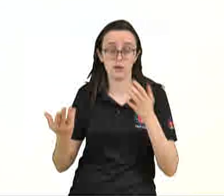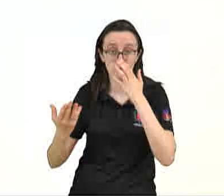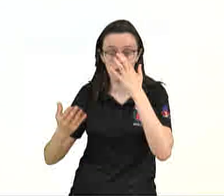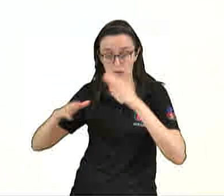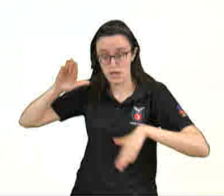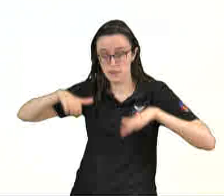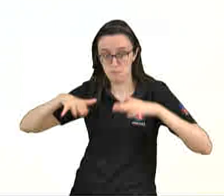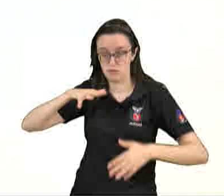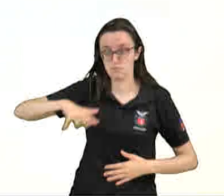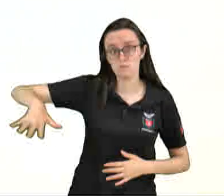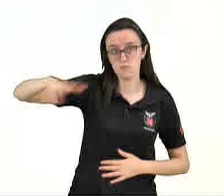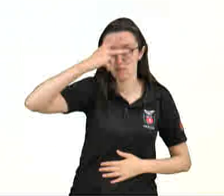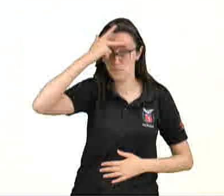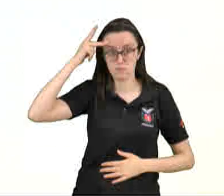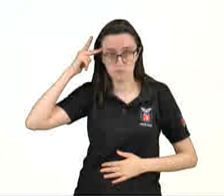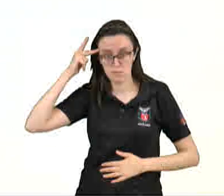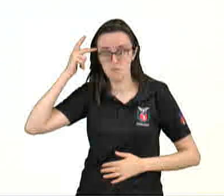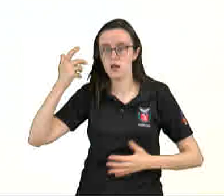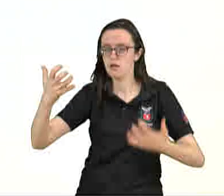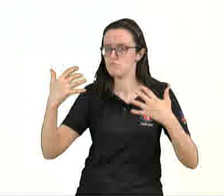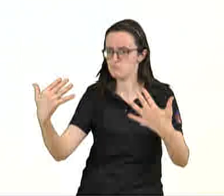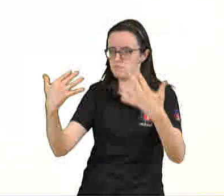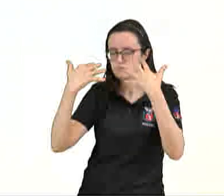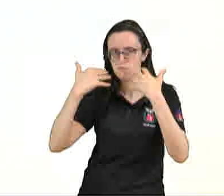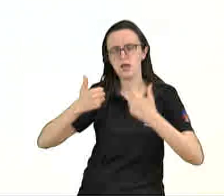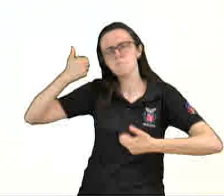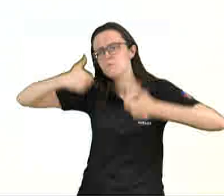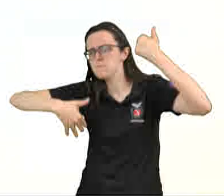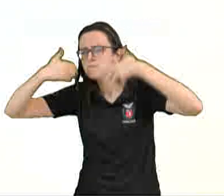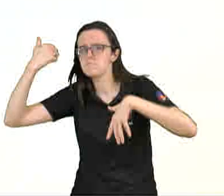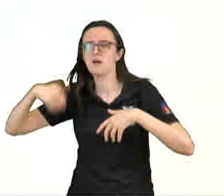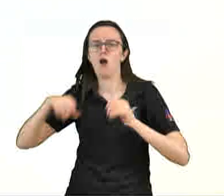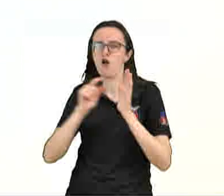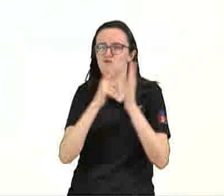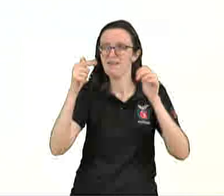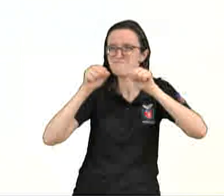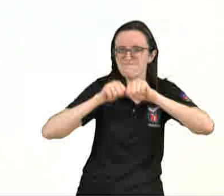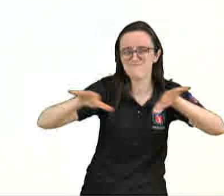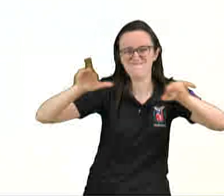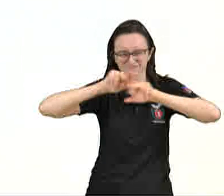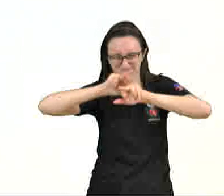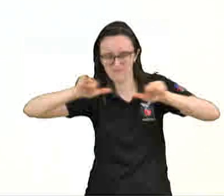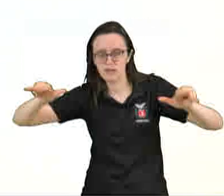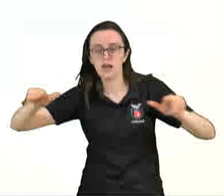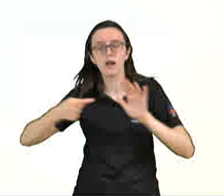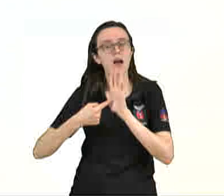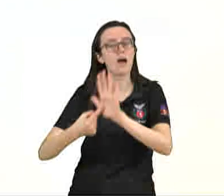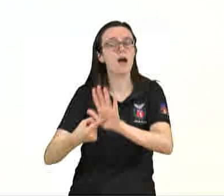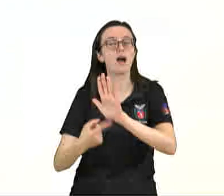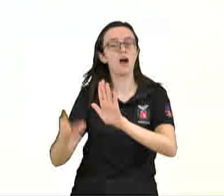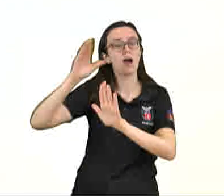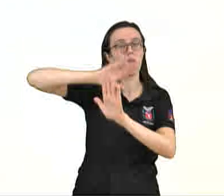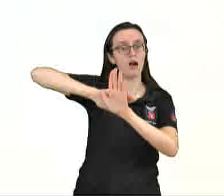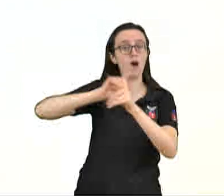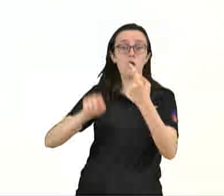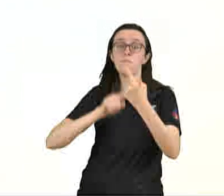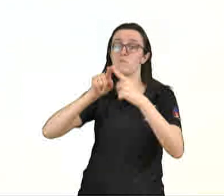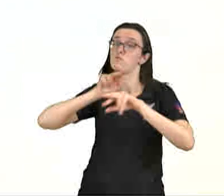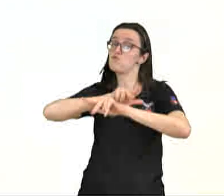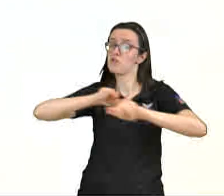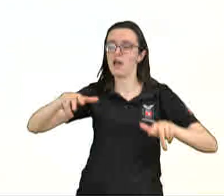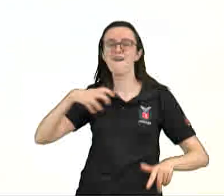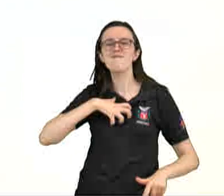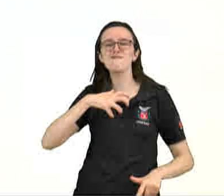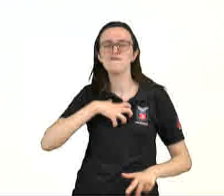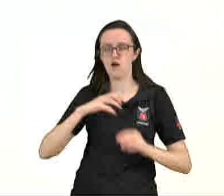do público que se quer atingir e, principalmente, a mensagem que se quer passar. Os veículos de